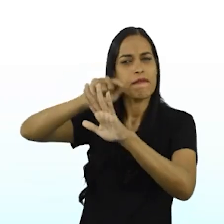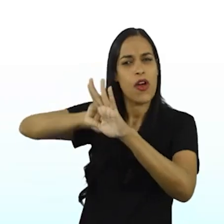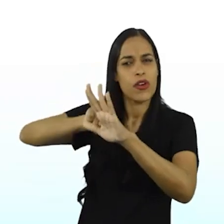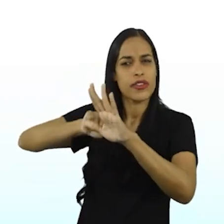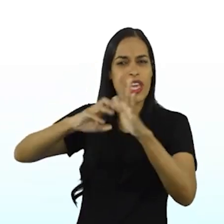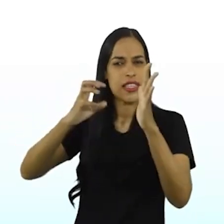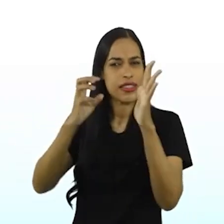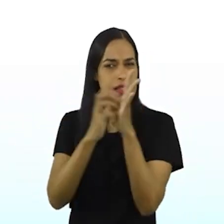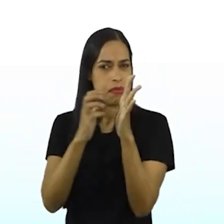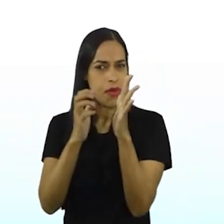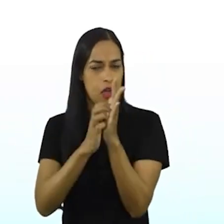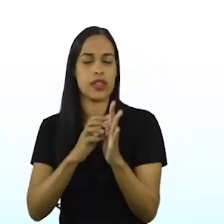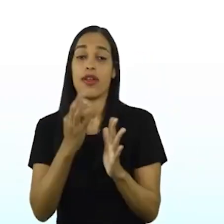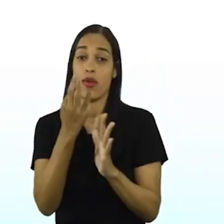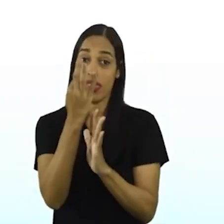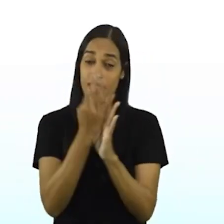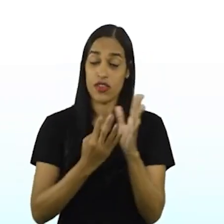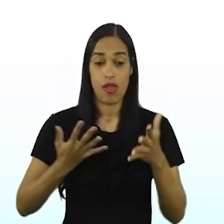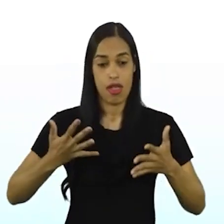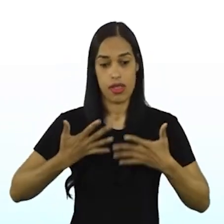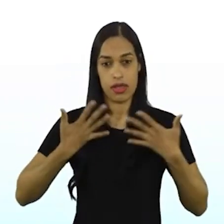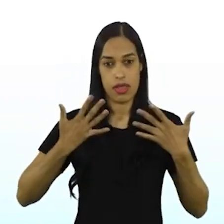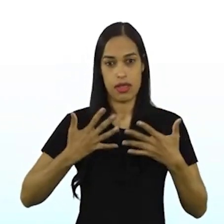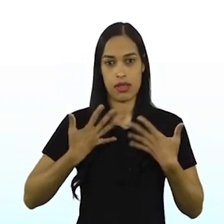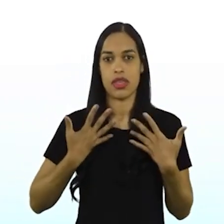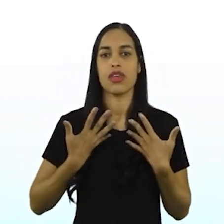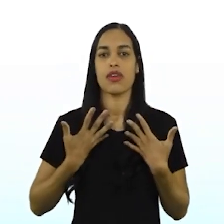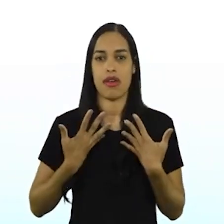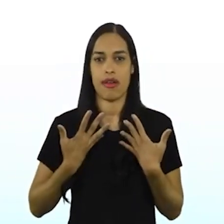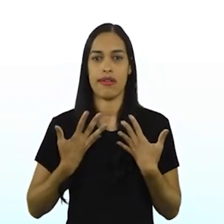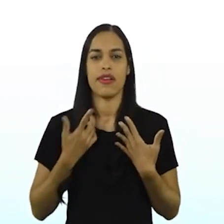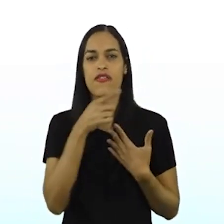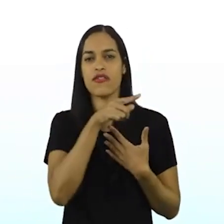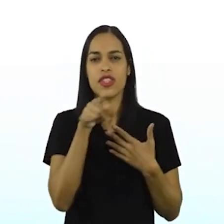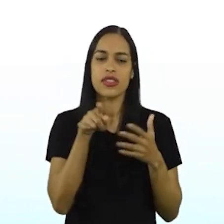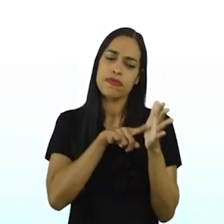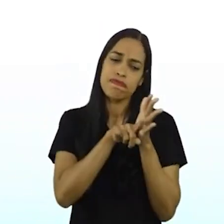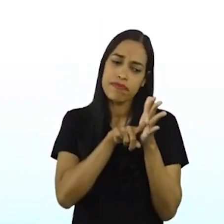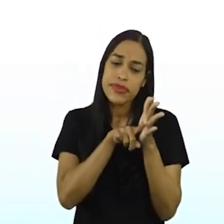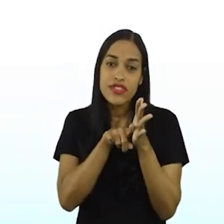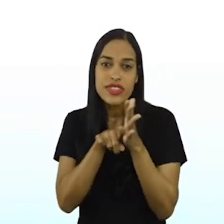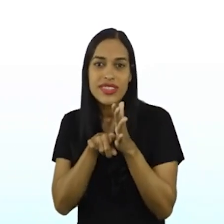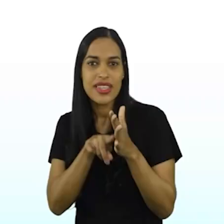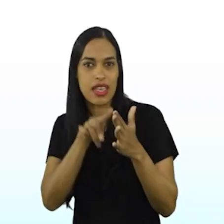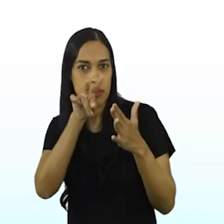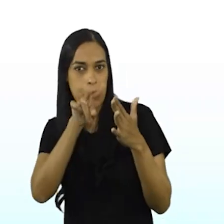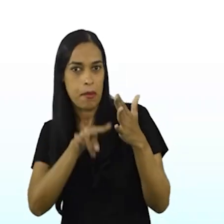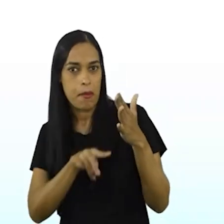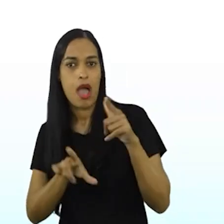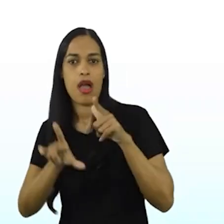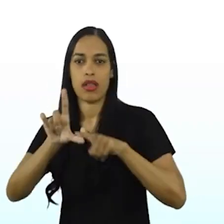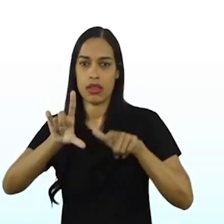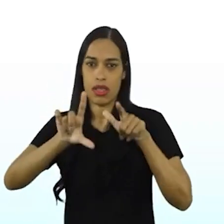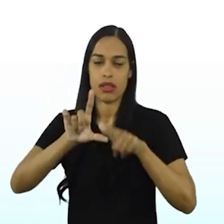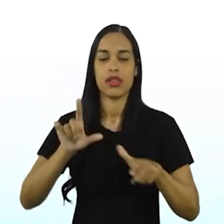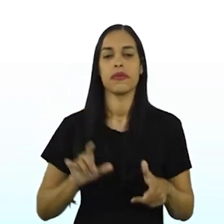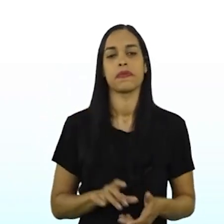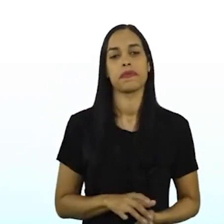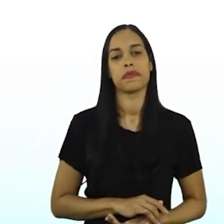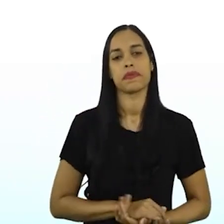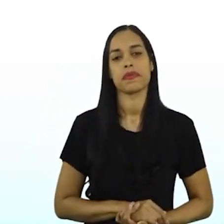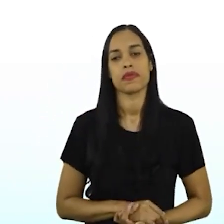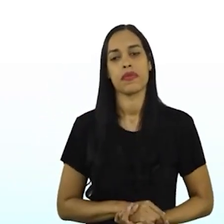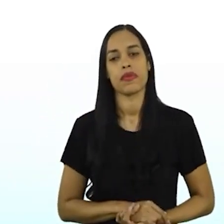muito simbólica. O texto é Alegria, Alegria. Você pode até depois pesquisar a letra completa, tá? Eu peguei só um pedaço, um